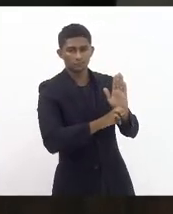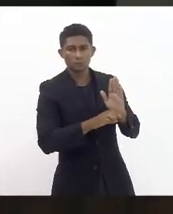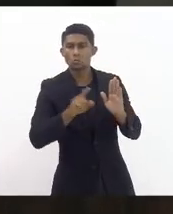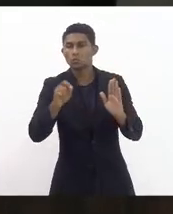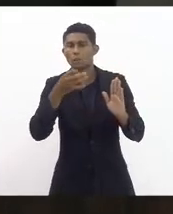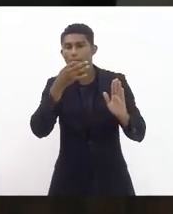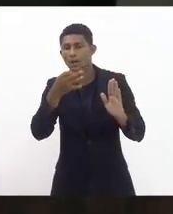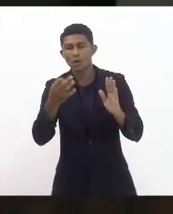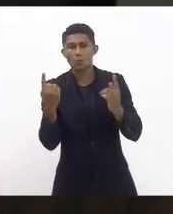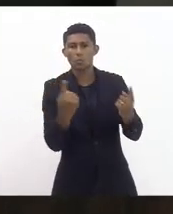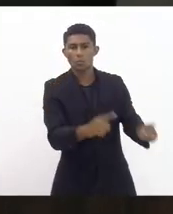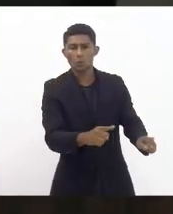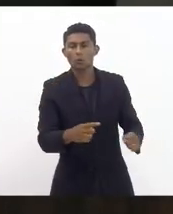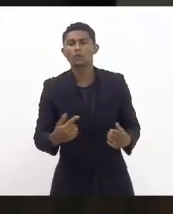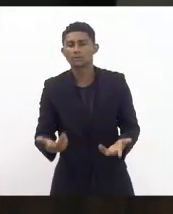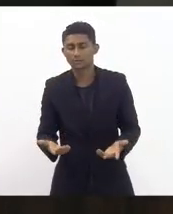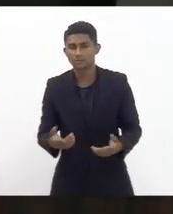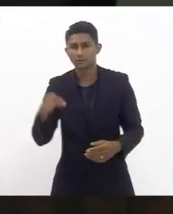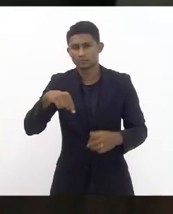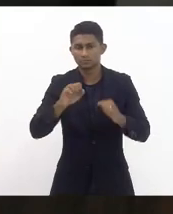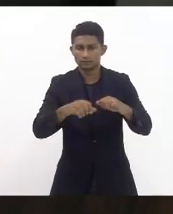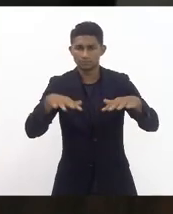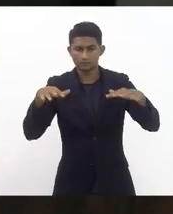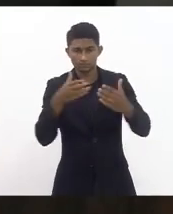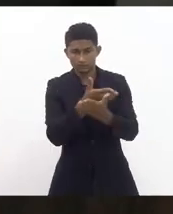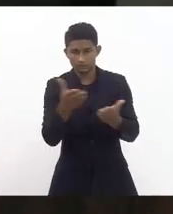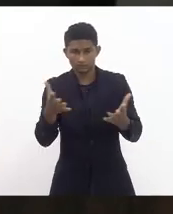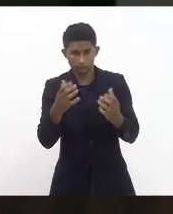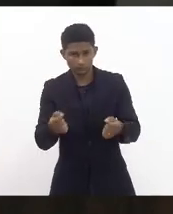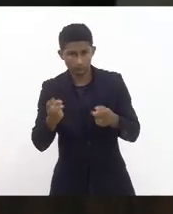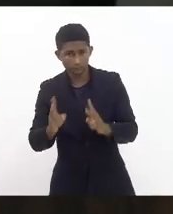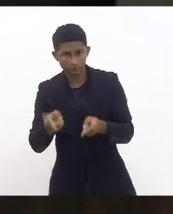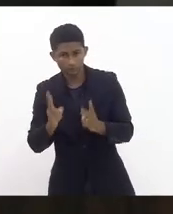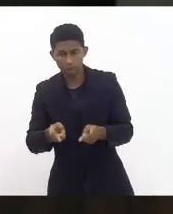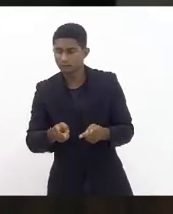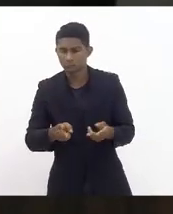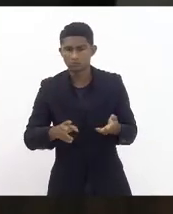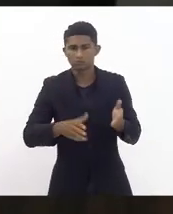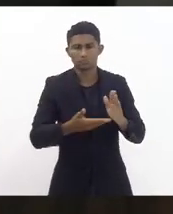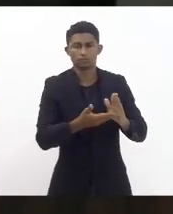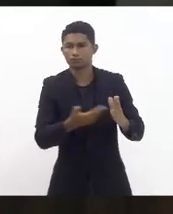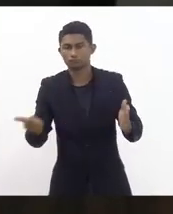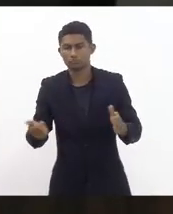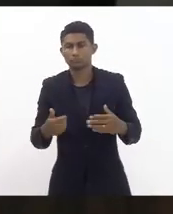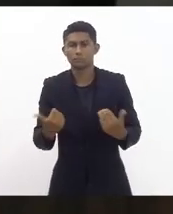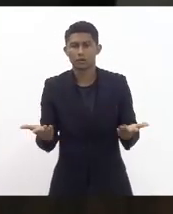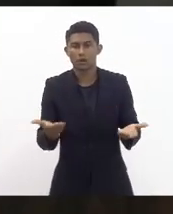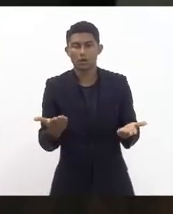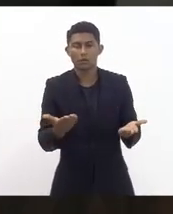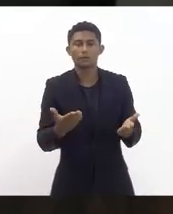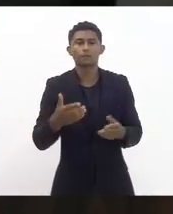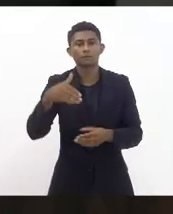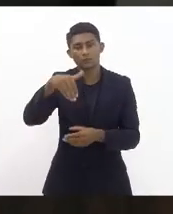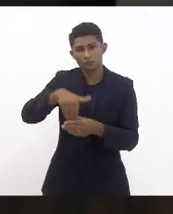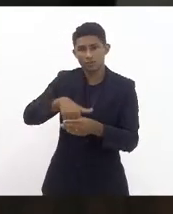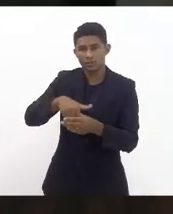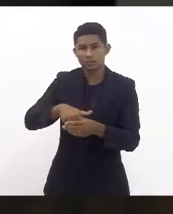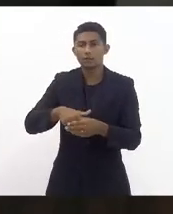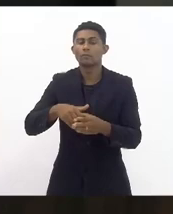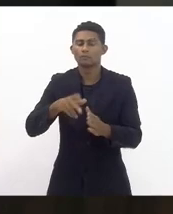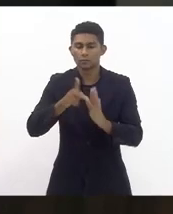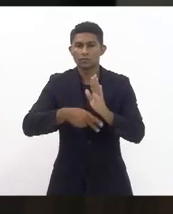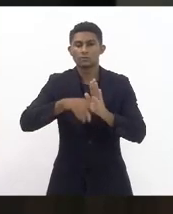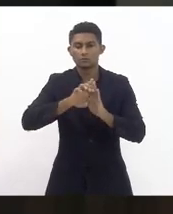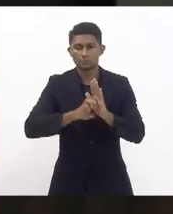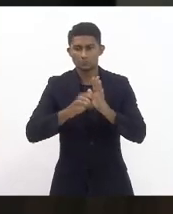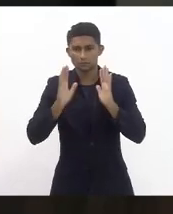contrário de plenário. Senhores que aprovam, isso como estão, rejeitada. Em votação, projeto assim emendado. Senhores